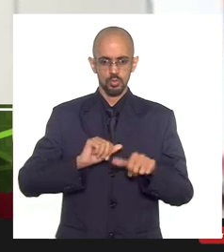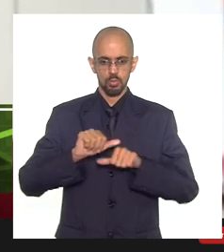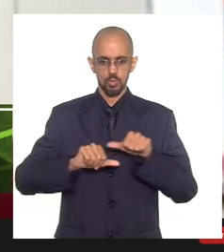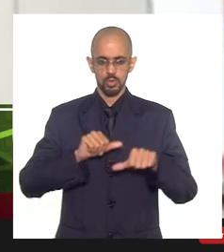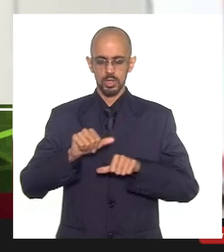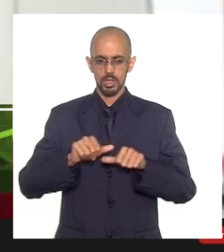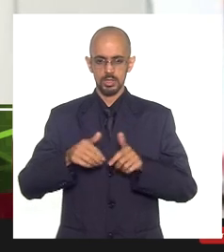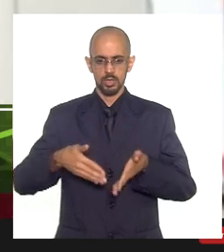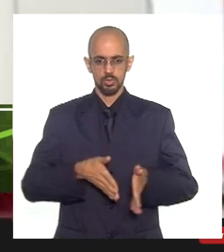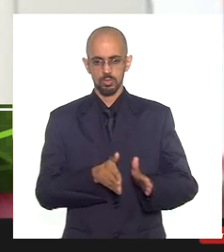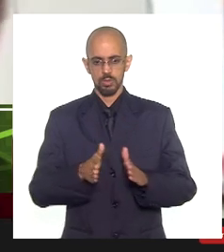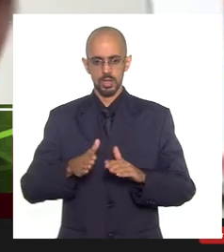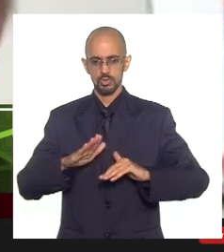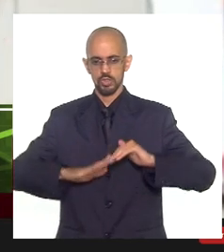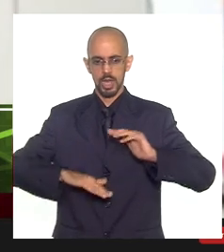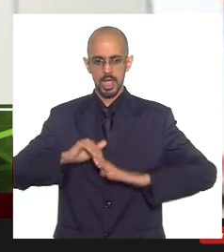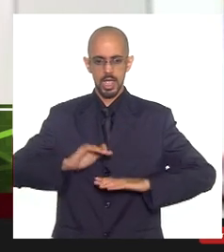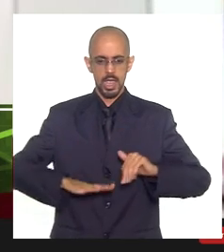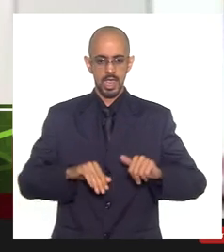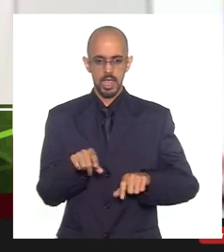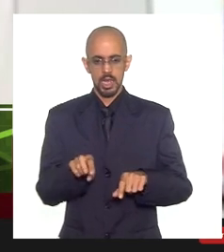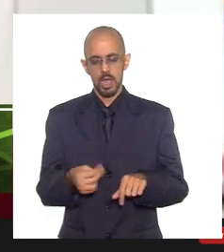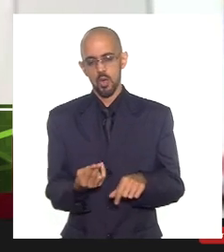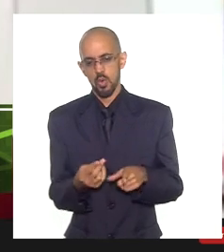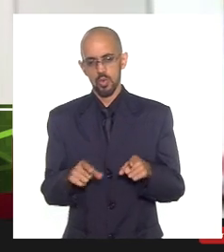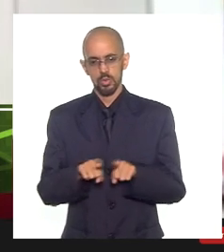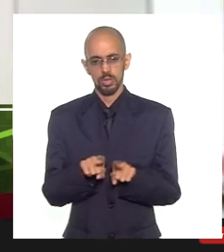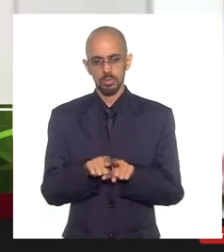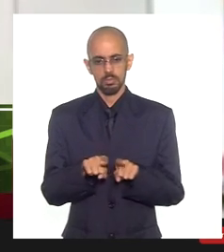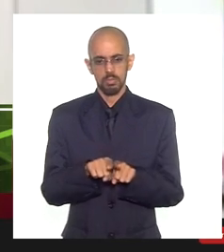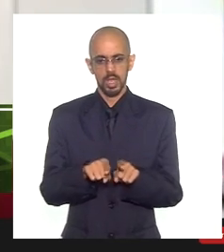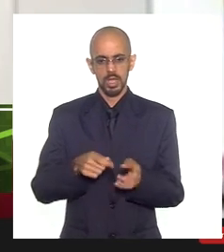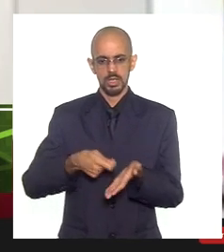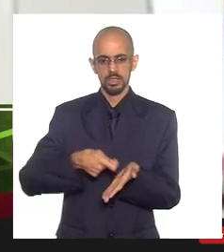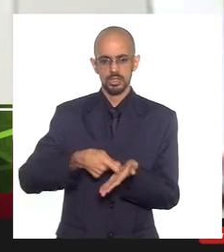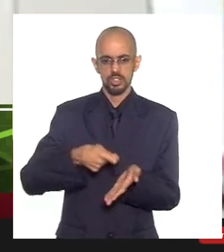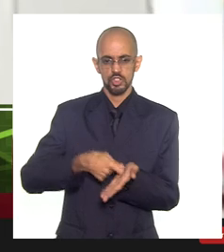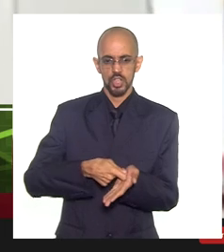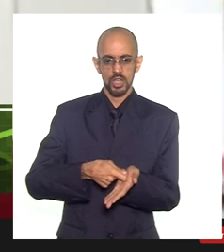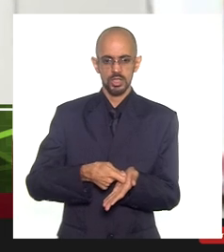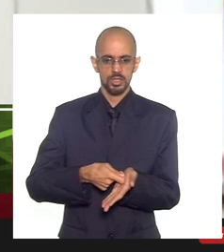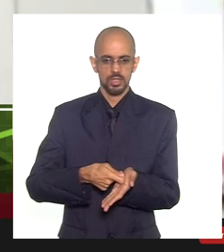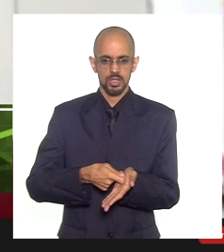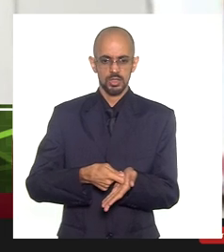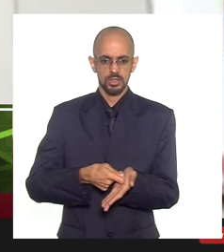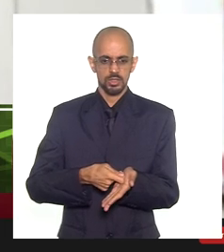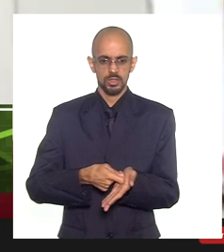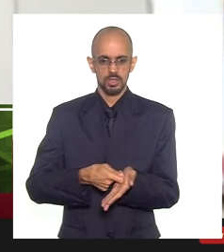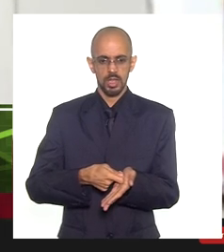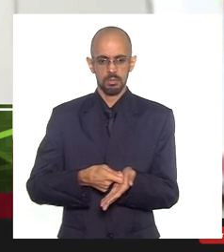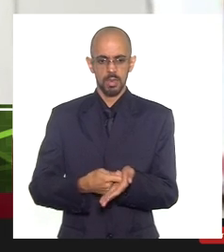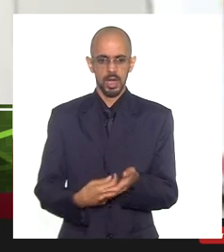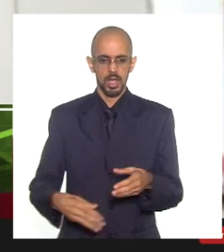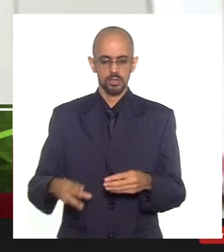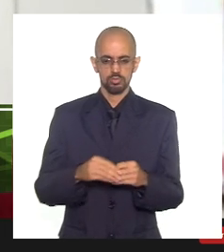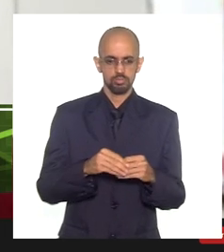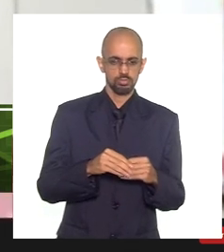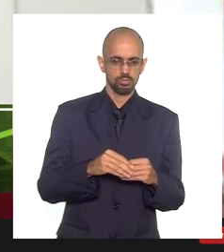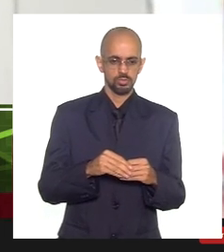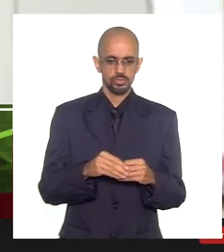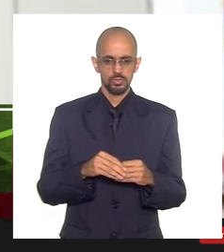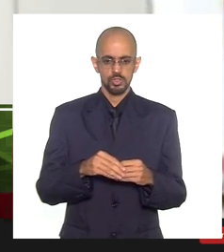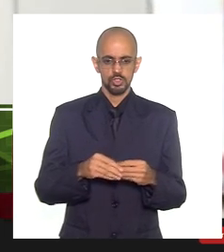de carreiras quando discute reivindicações de recomposição de perdas isso passa pelo